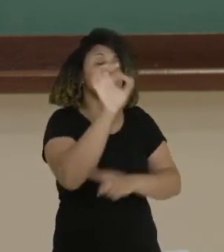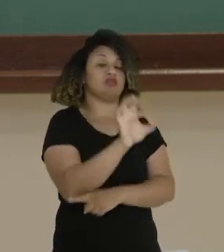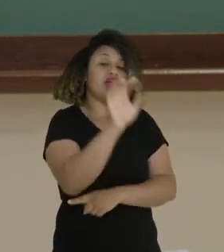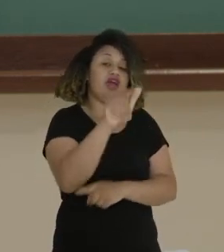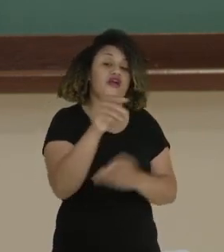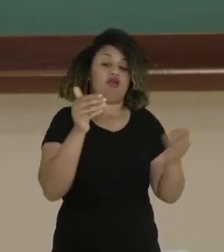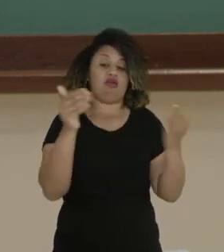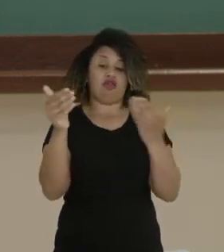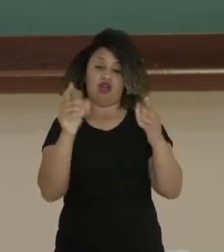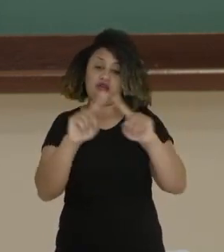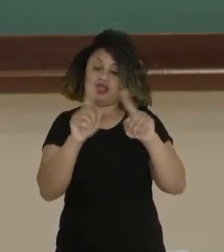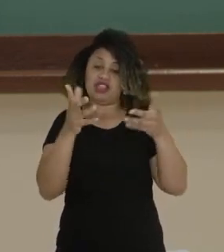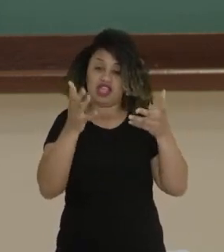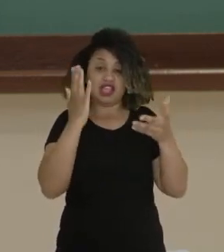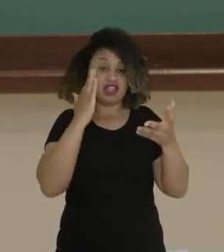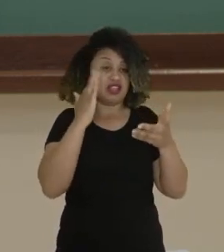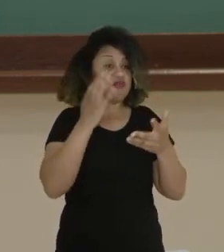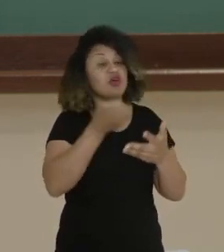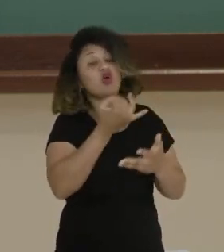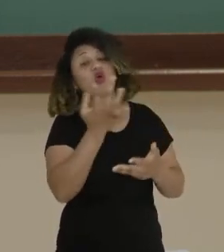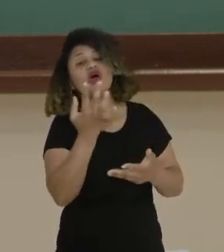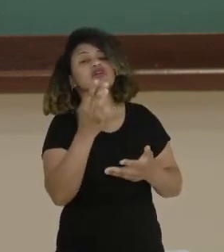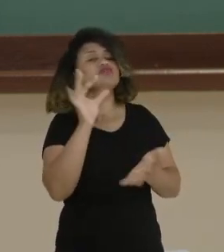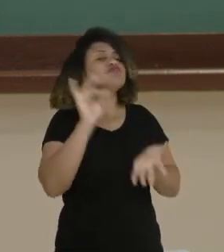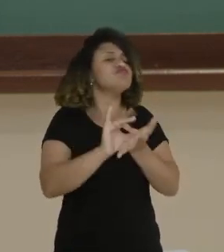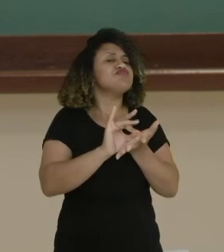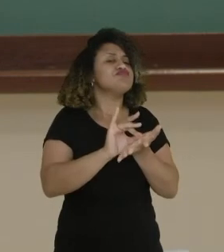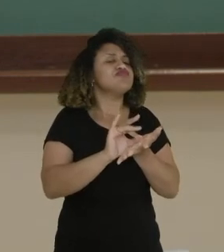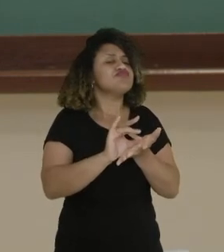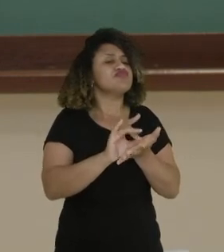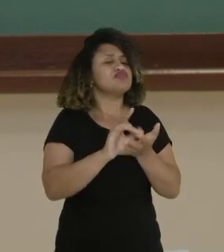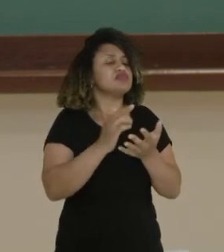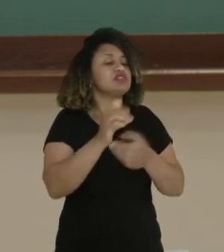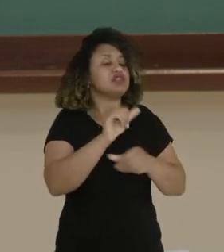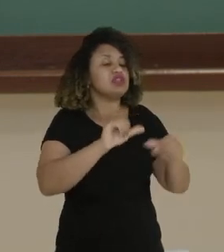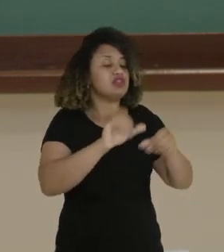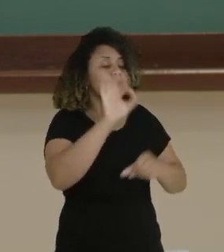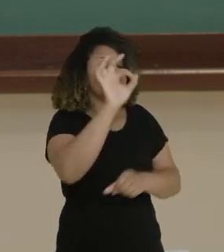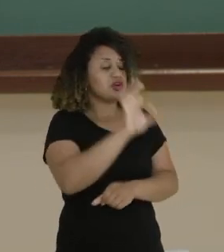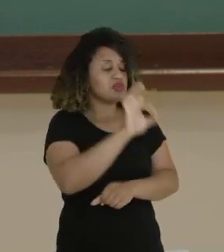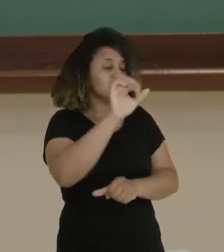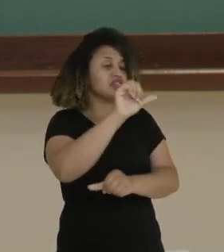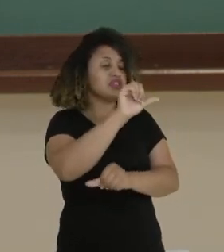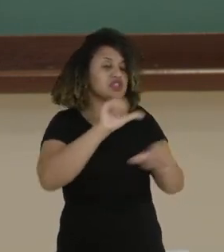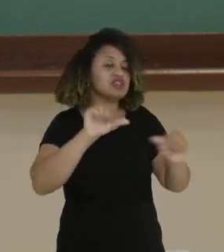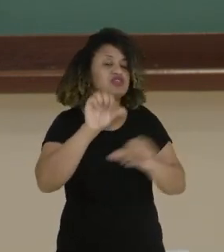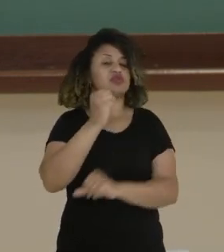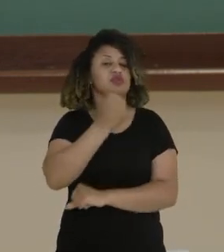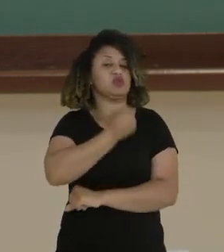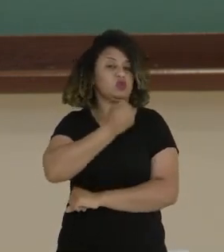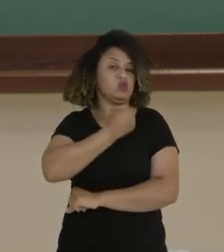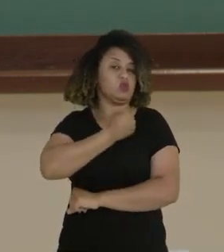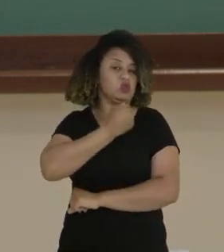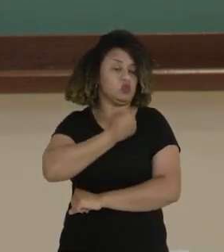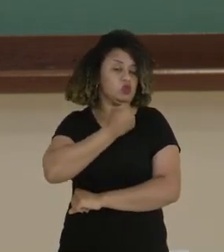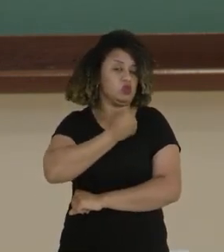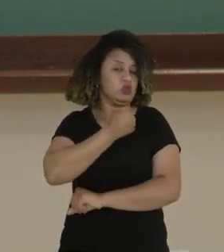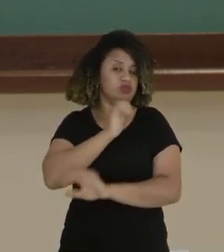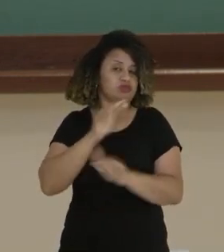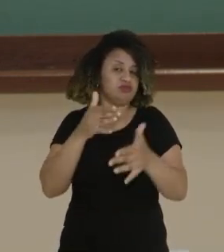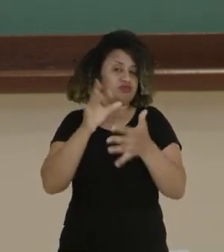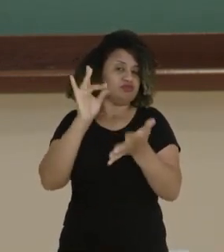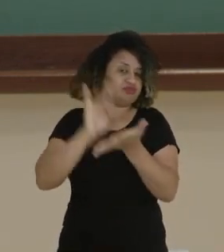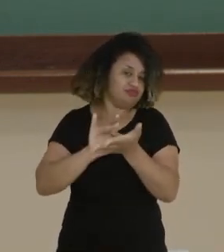número específico, ok? Então, eu preciso transformar cada porcentagem em um número específico